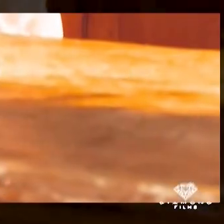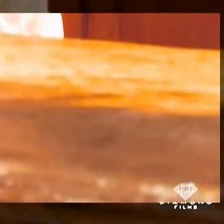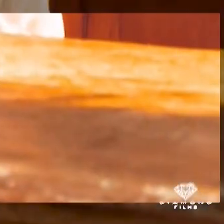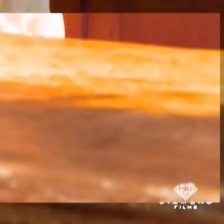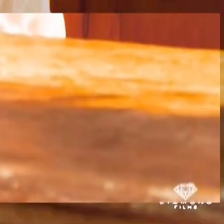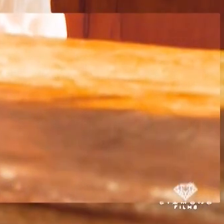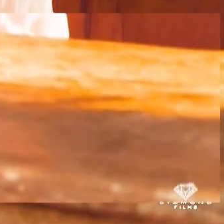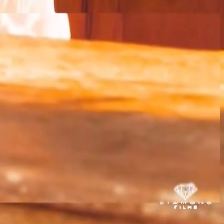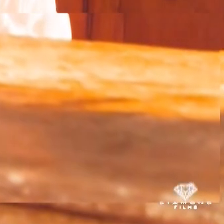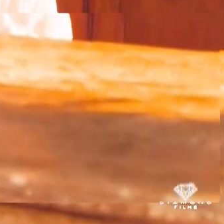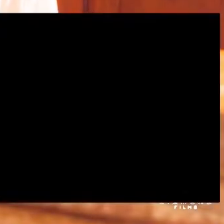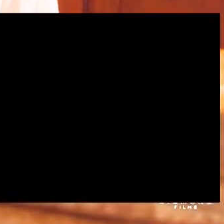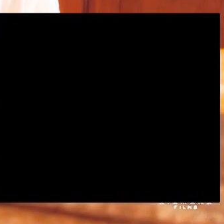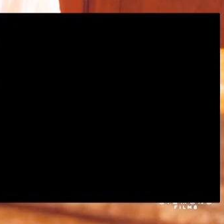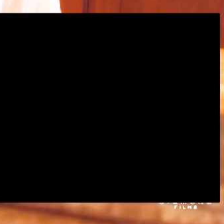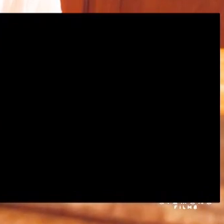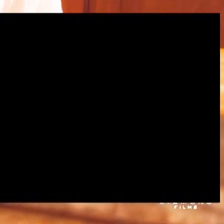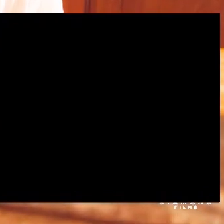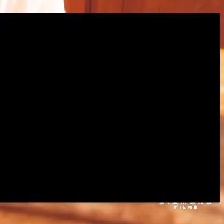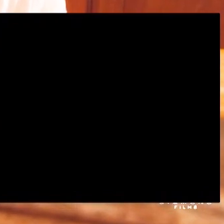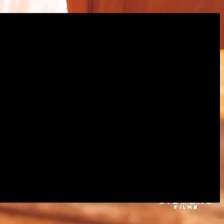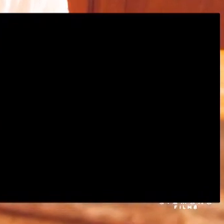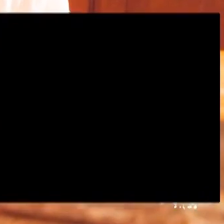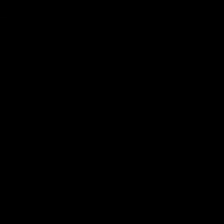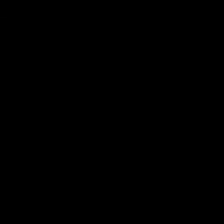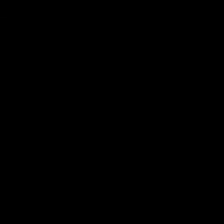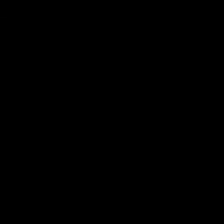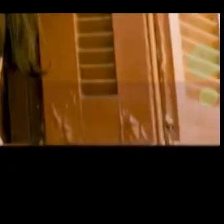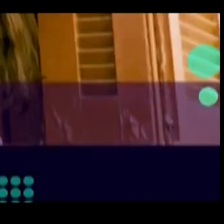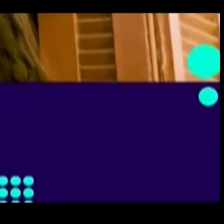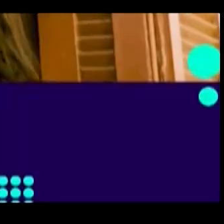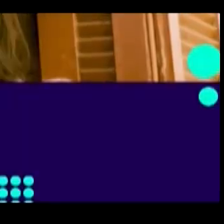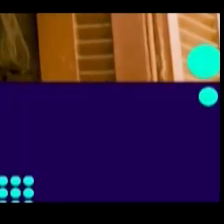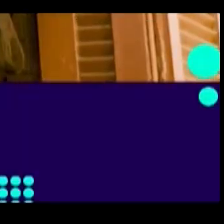Mais vous ne vous êtes jamais eu.